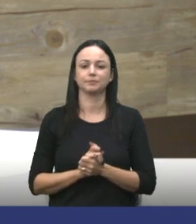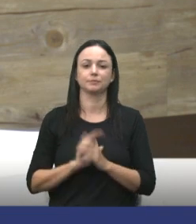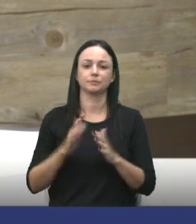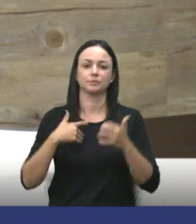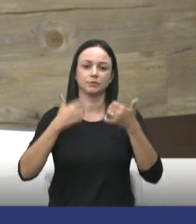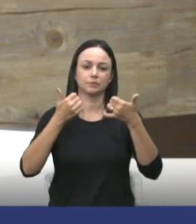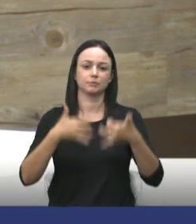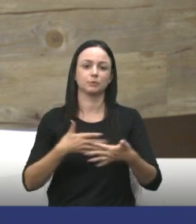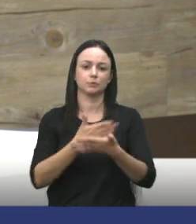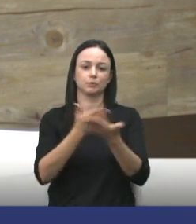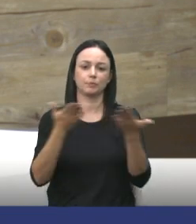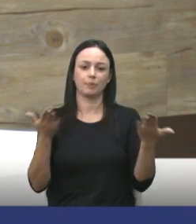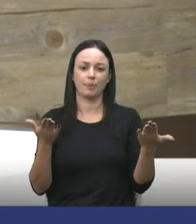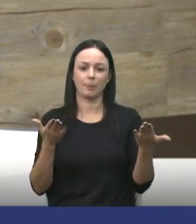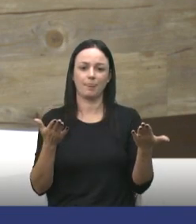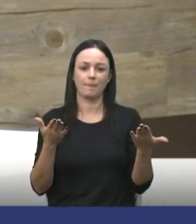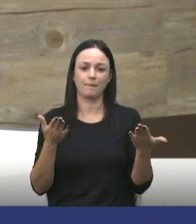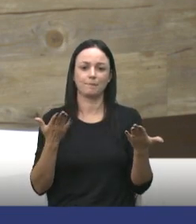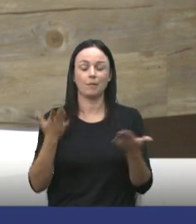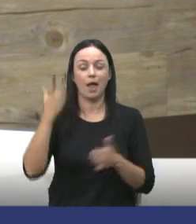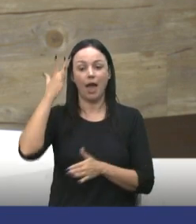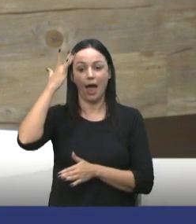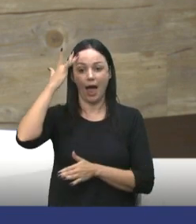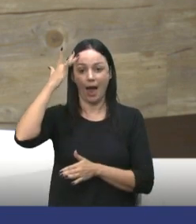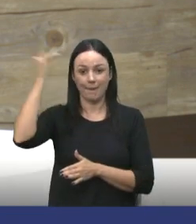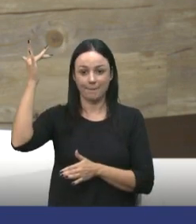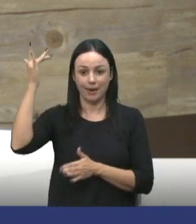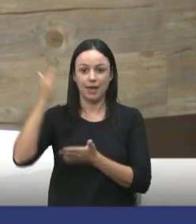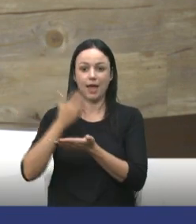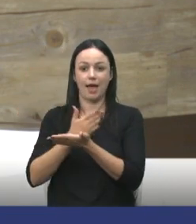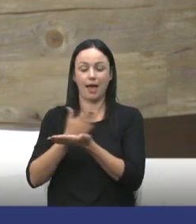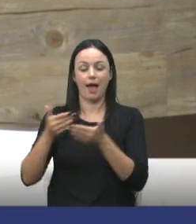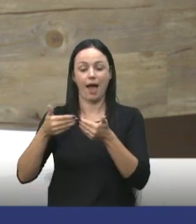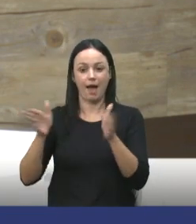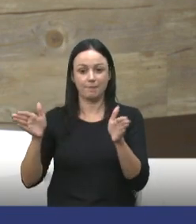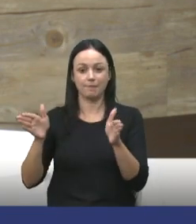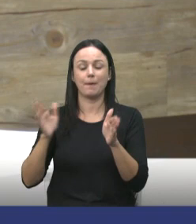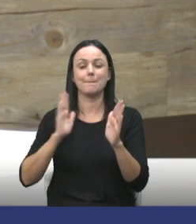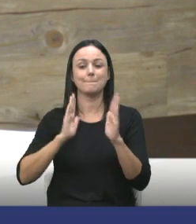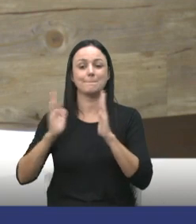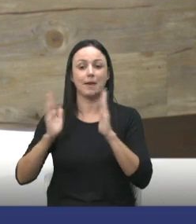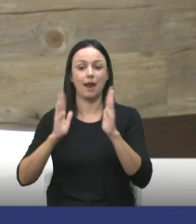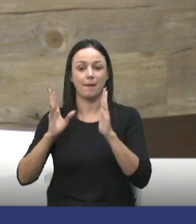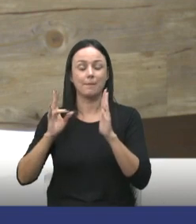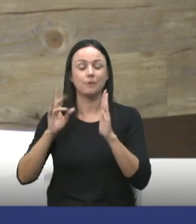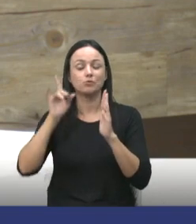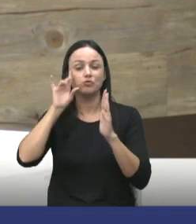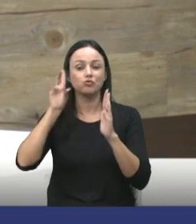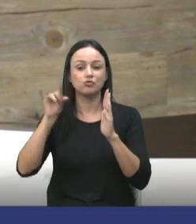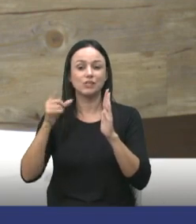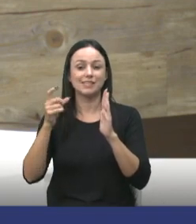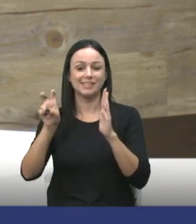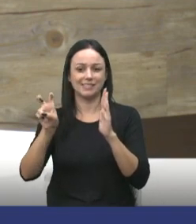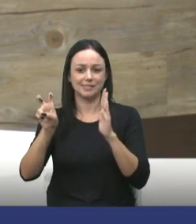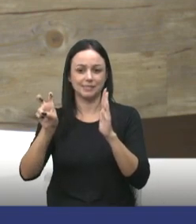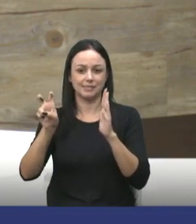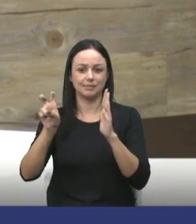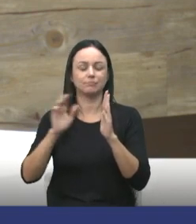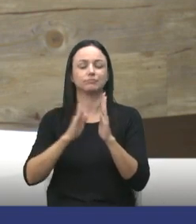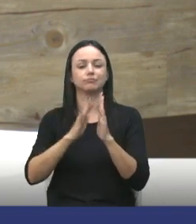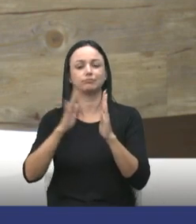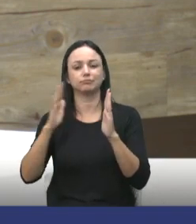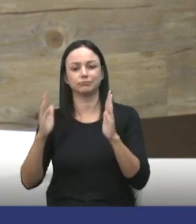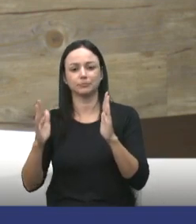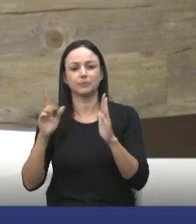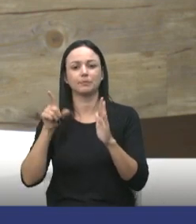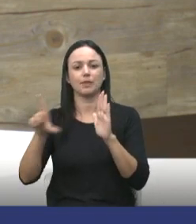para os senhores, a partir de amanhã, tem o prazo de 15 dias, cada um de nós, vereadores, essa é uma lei aprovada e